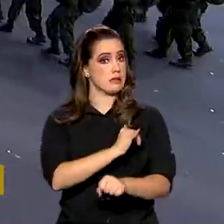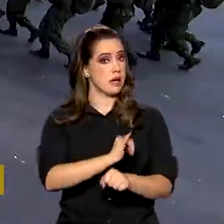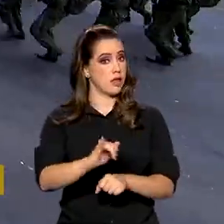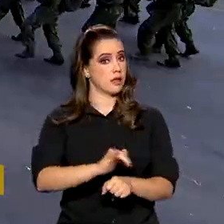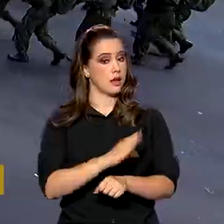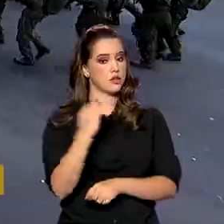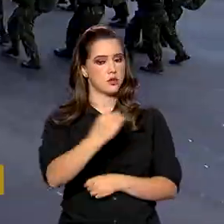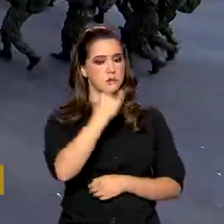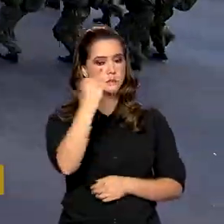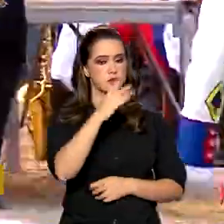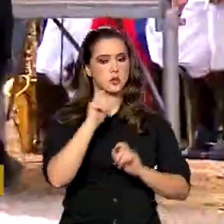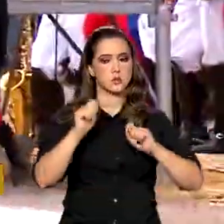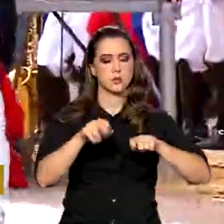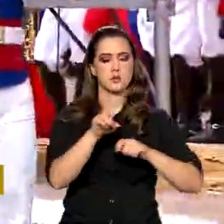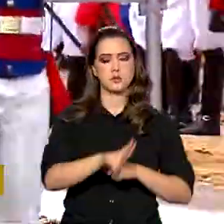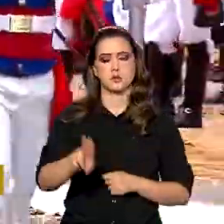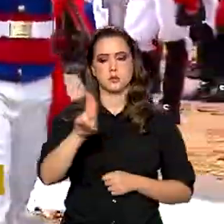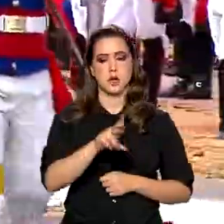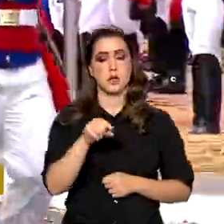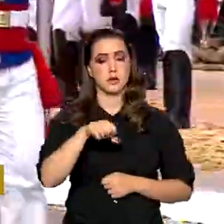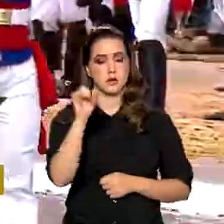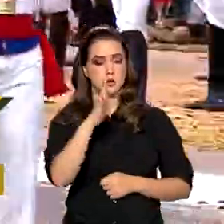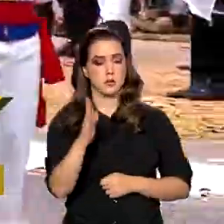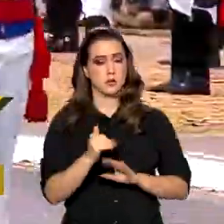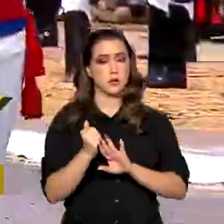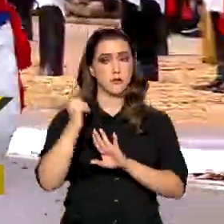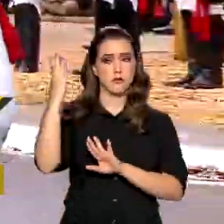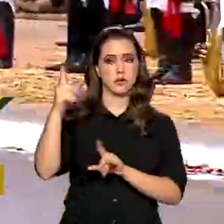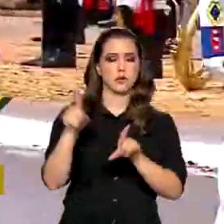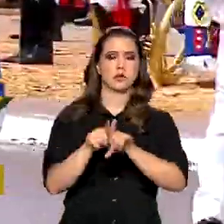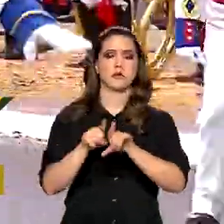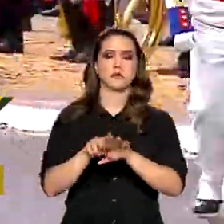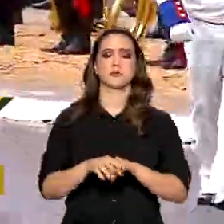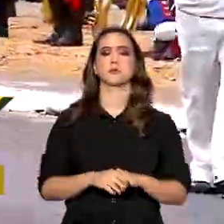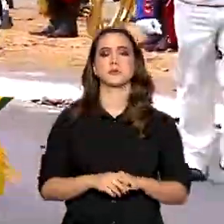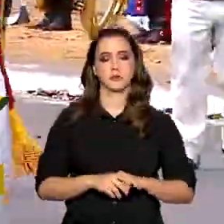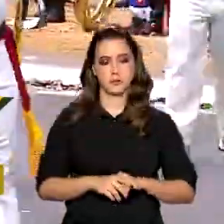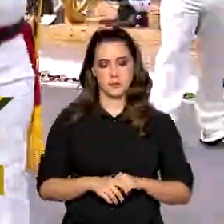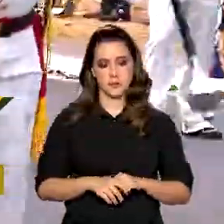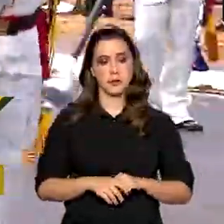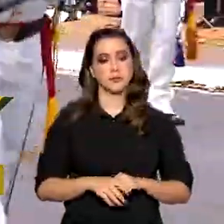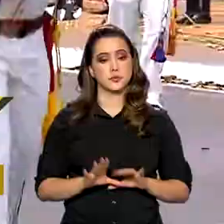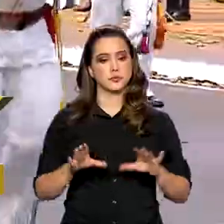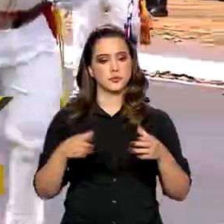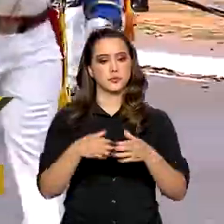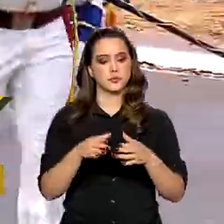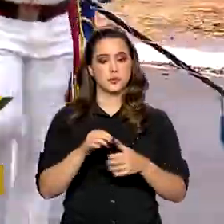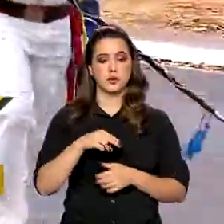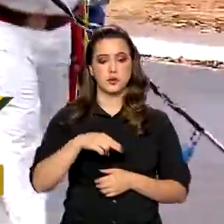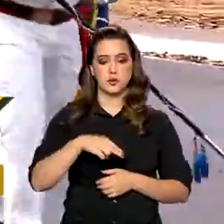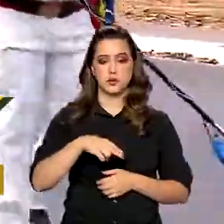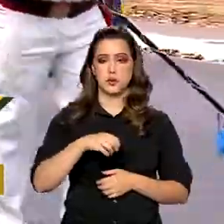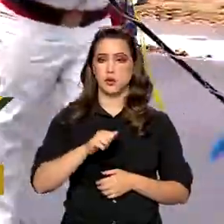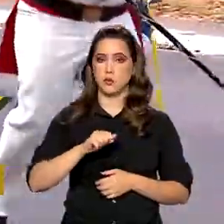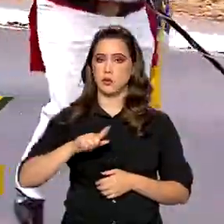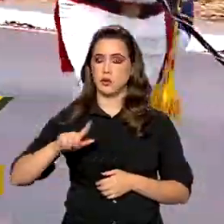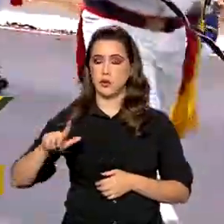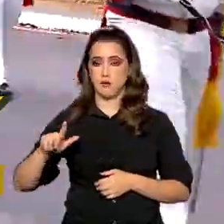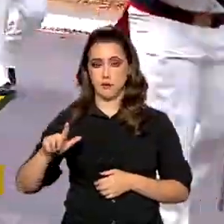em condições de ser empregada não só no Brasil, como no exterior. Os fuzileiros navais participaram por 13